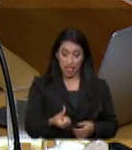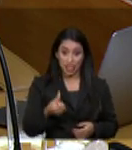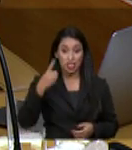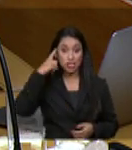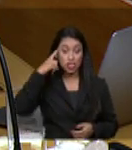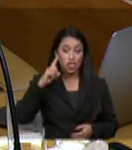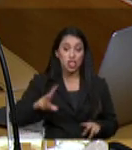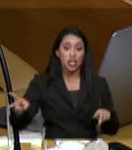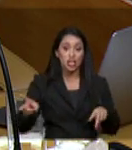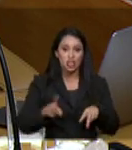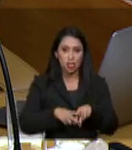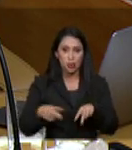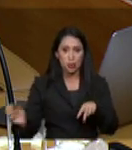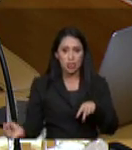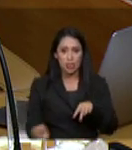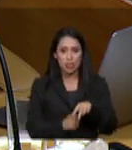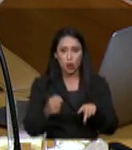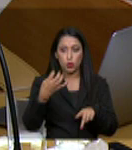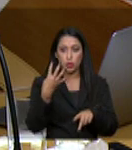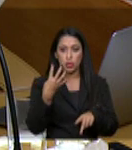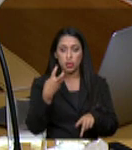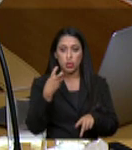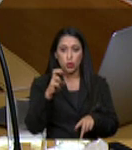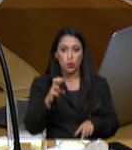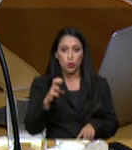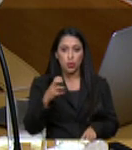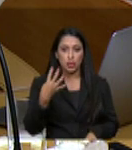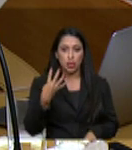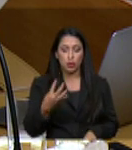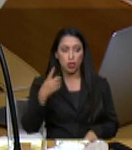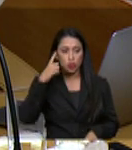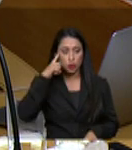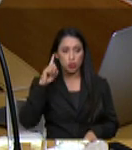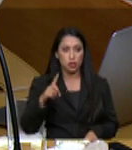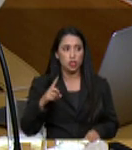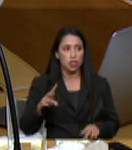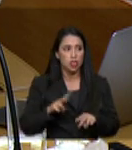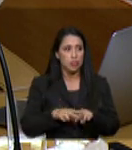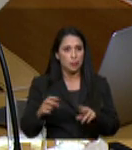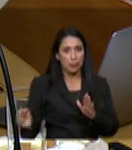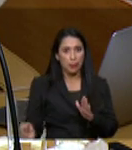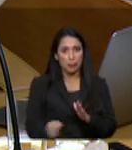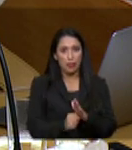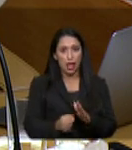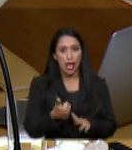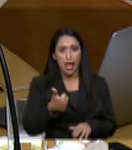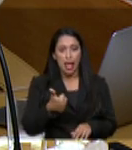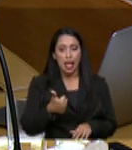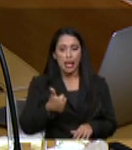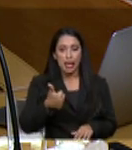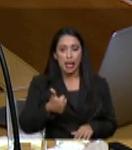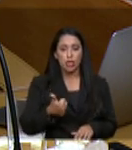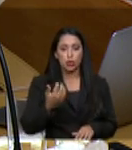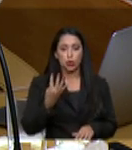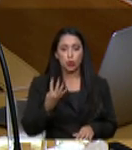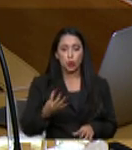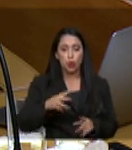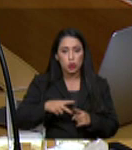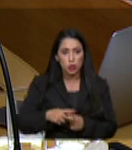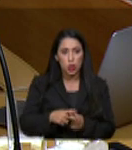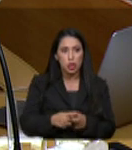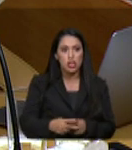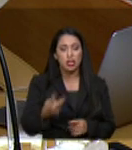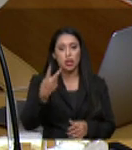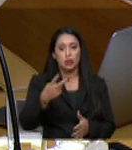de prisão 54 dias de Detenção 14 repreensões e